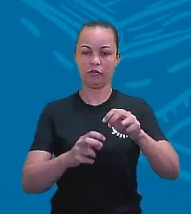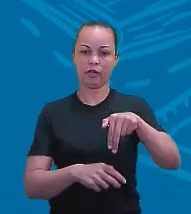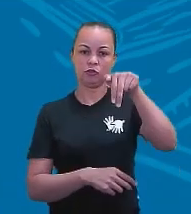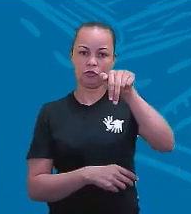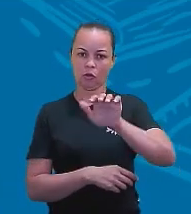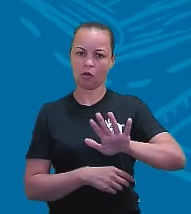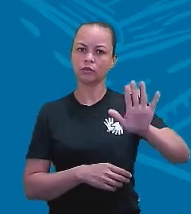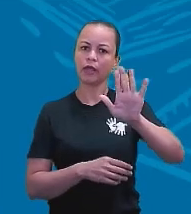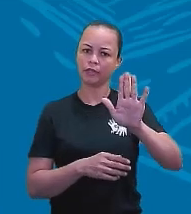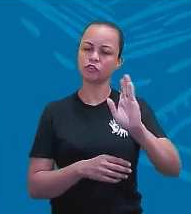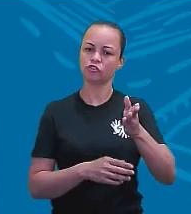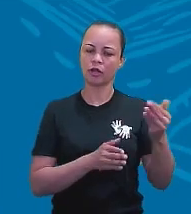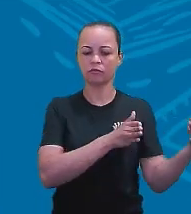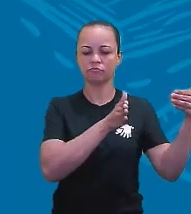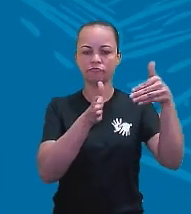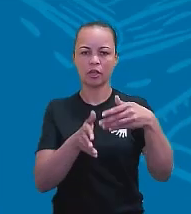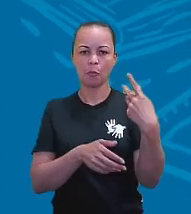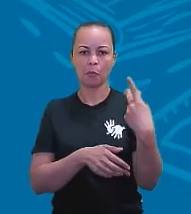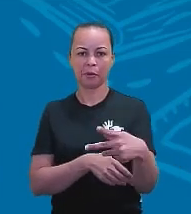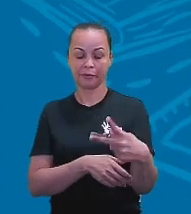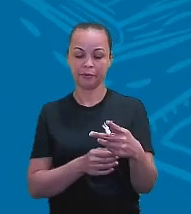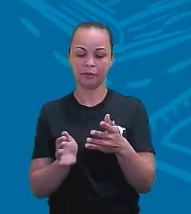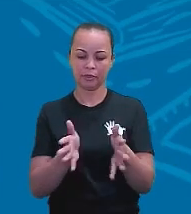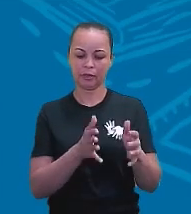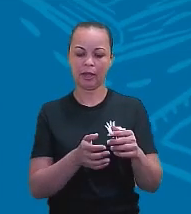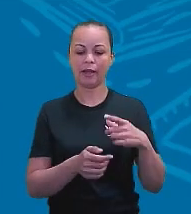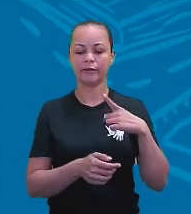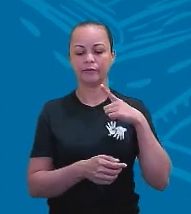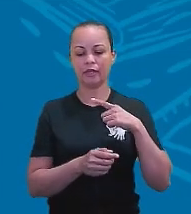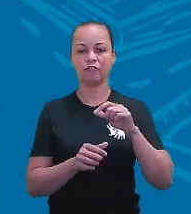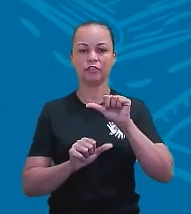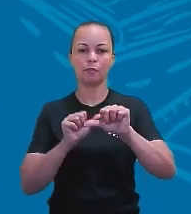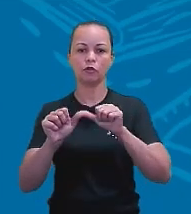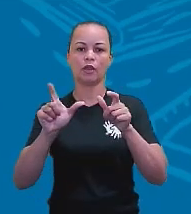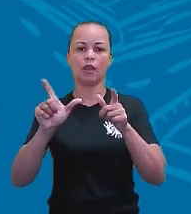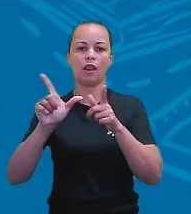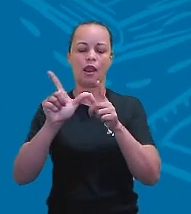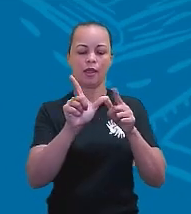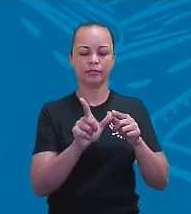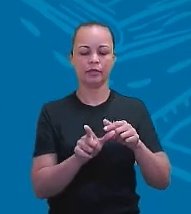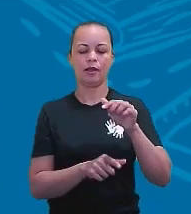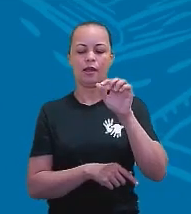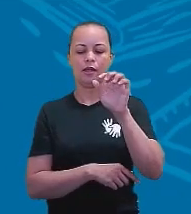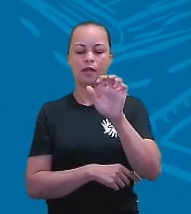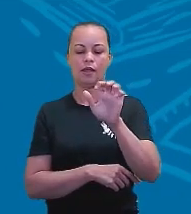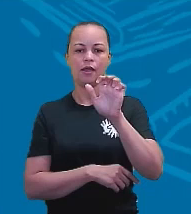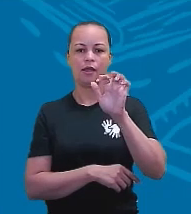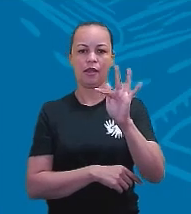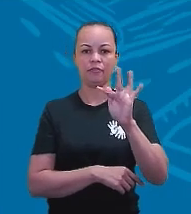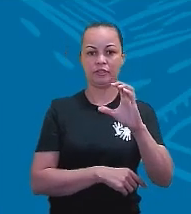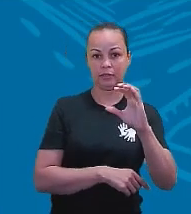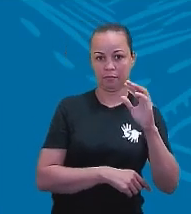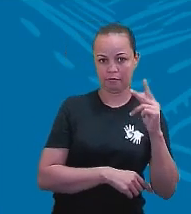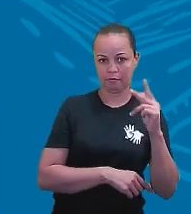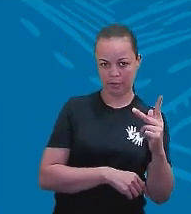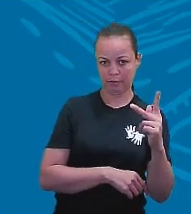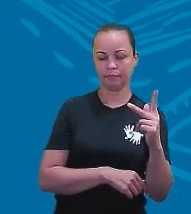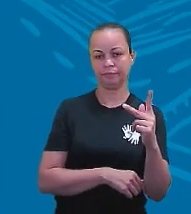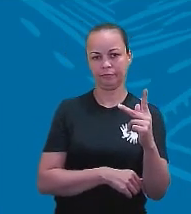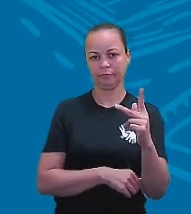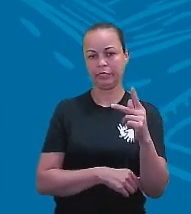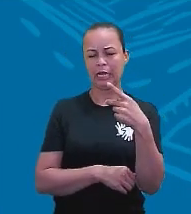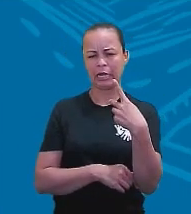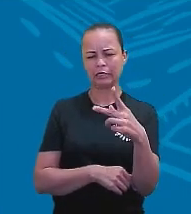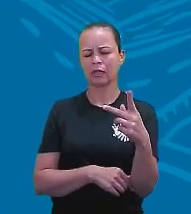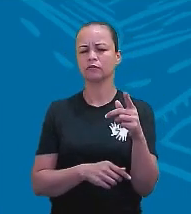E passou aí para ter essa sigla EFCP, tá? E a gente colocou, no caso aí, eles passaram a